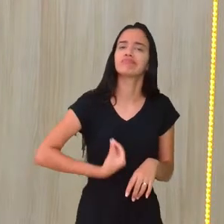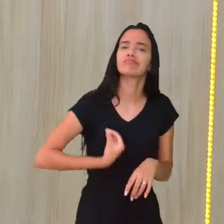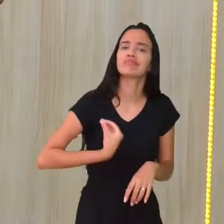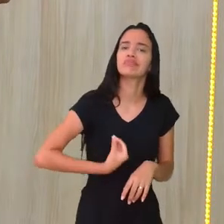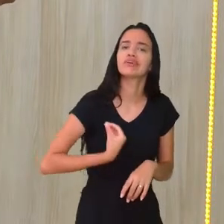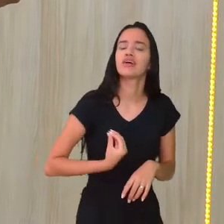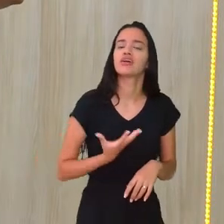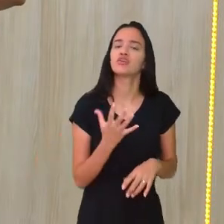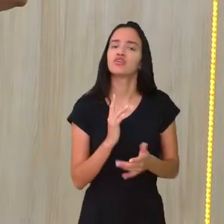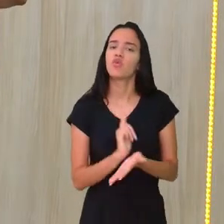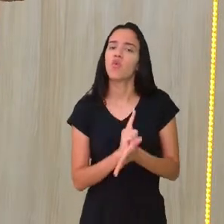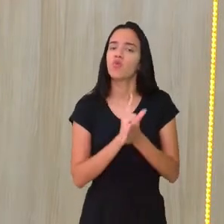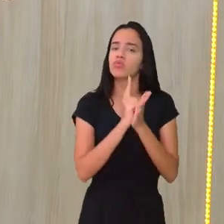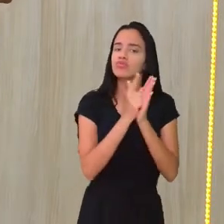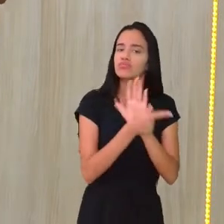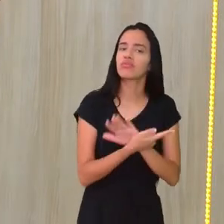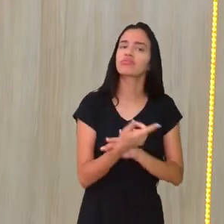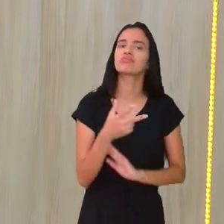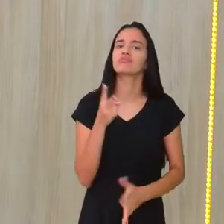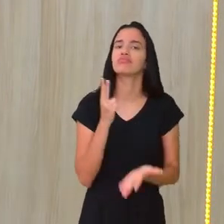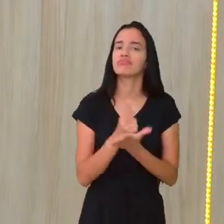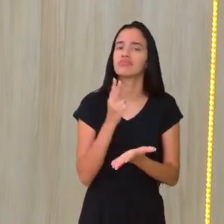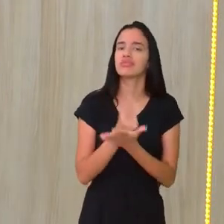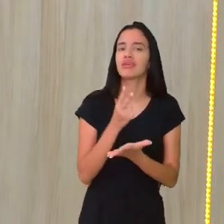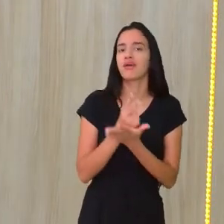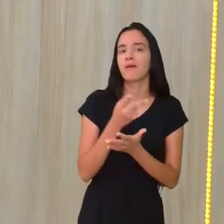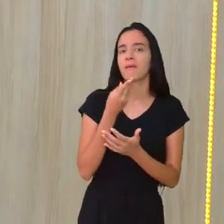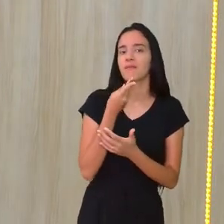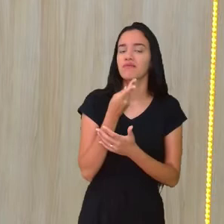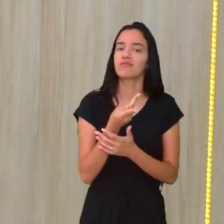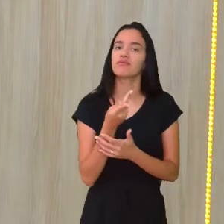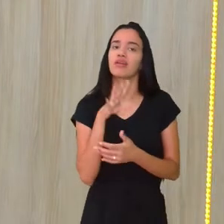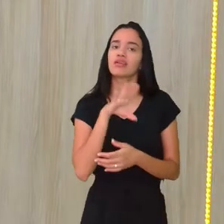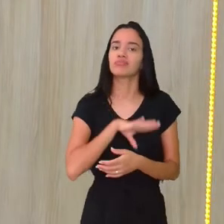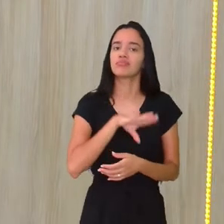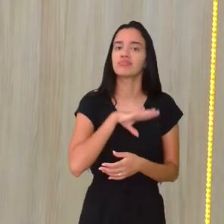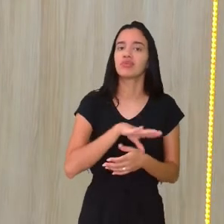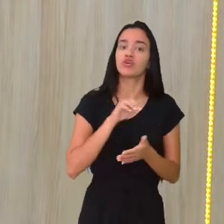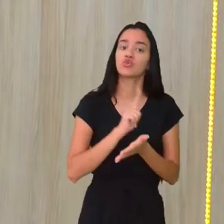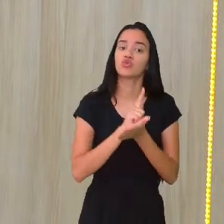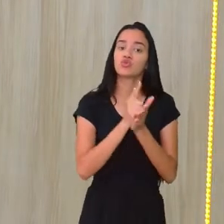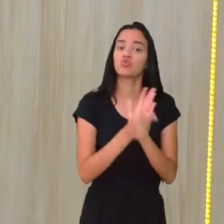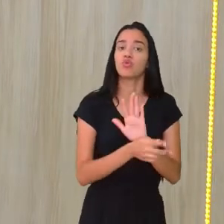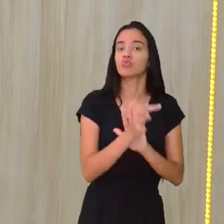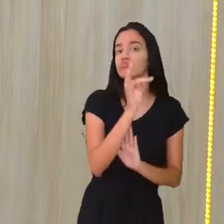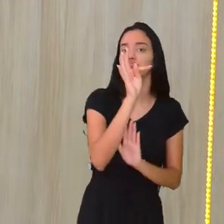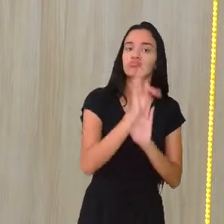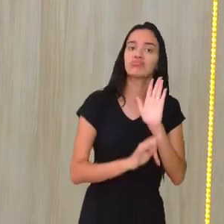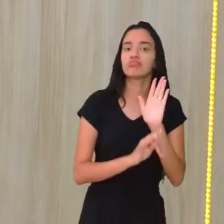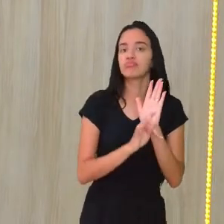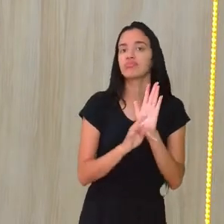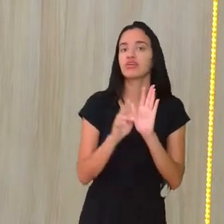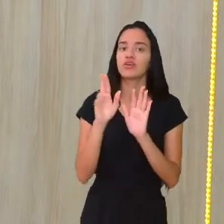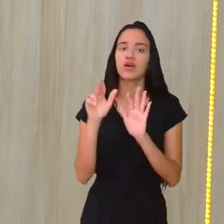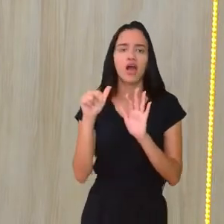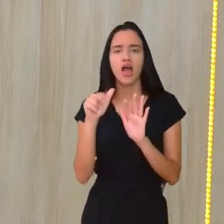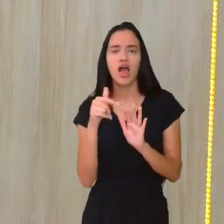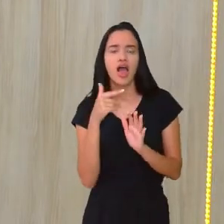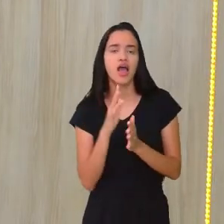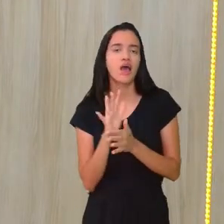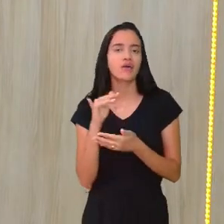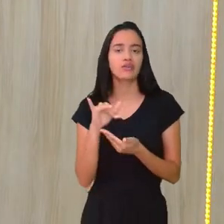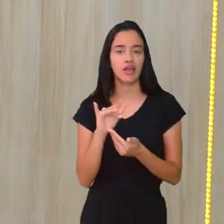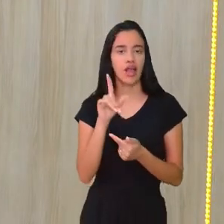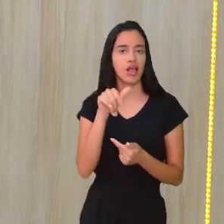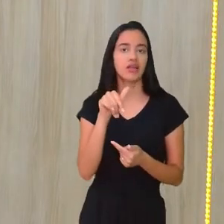vivenciar de um gênero que eu sempre falo nas aulas de língua portuguesa que os gêneros textuais, eles nunca